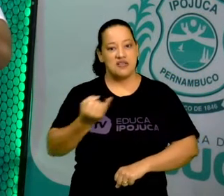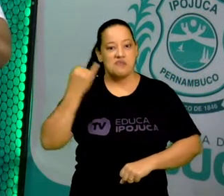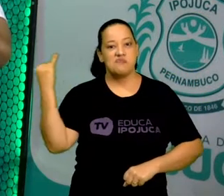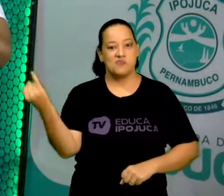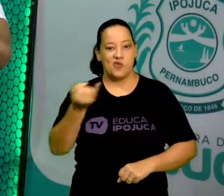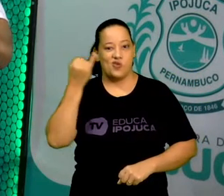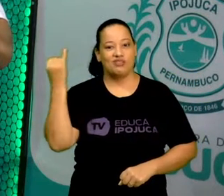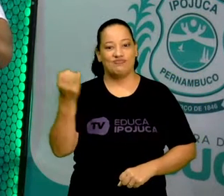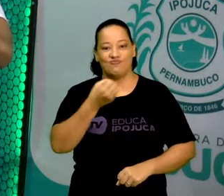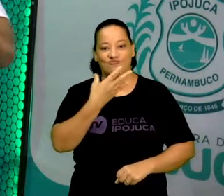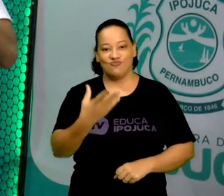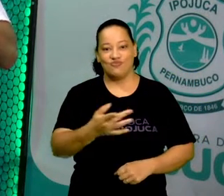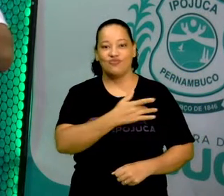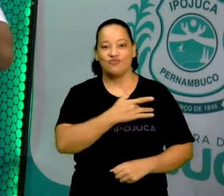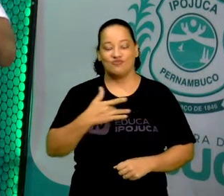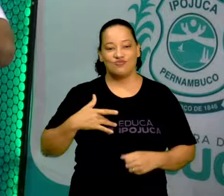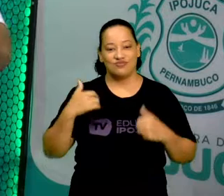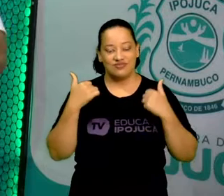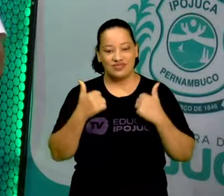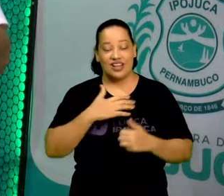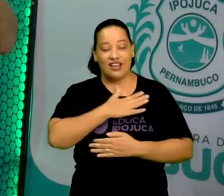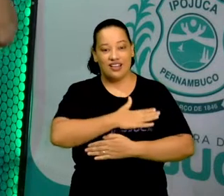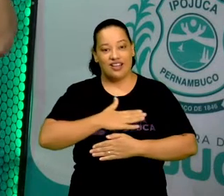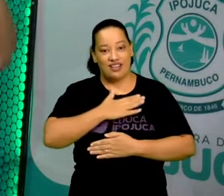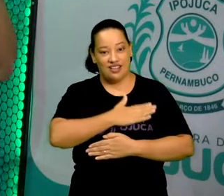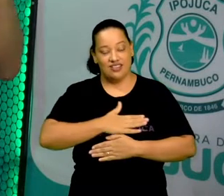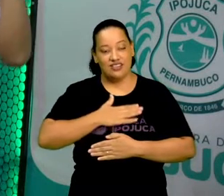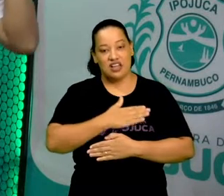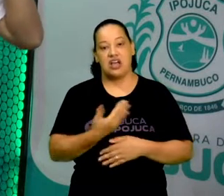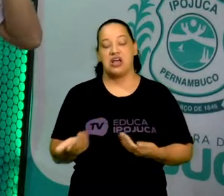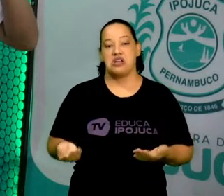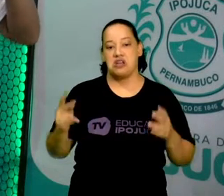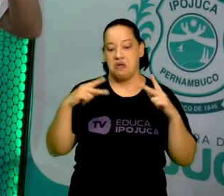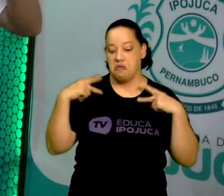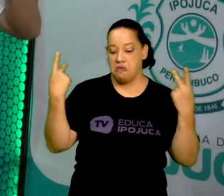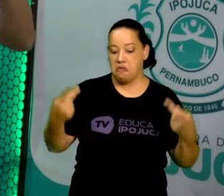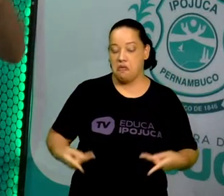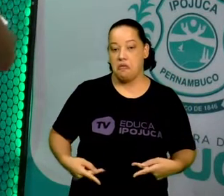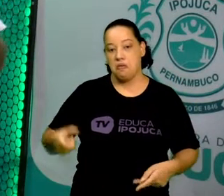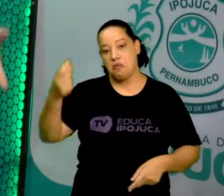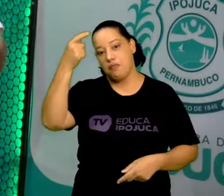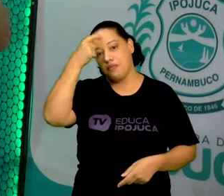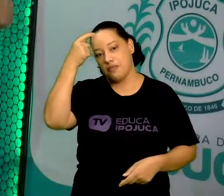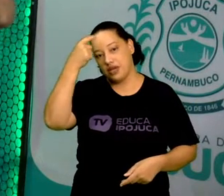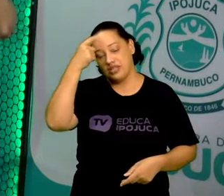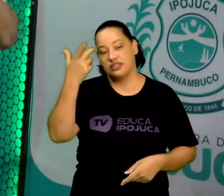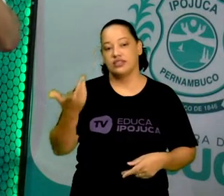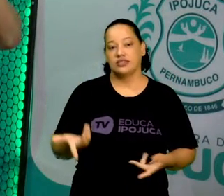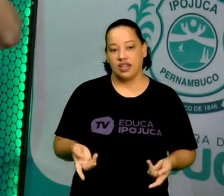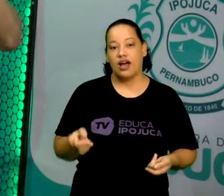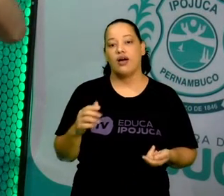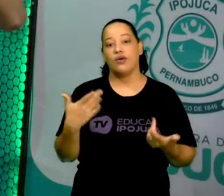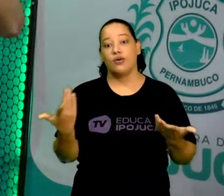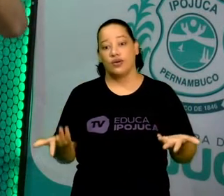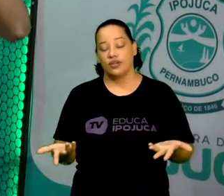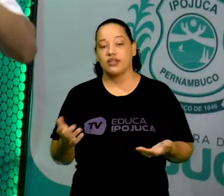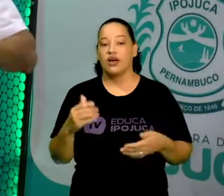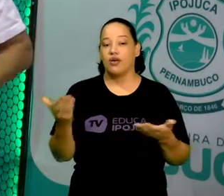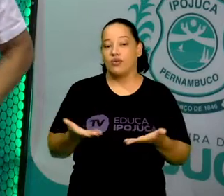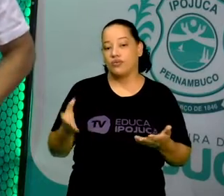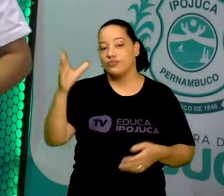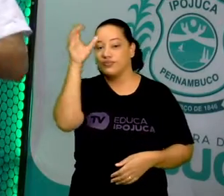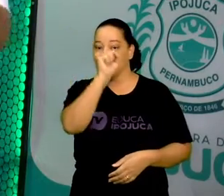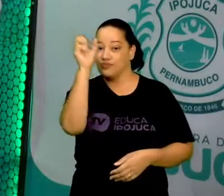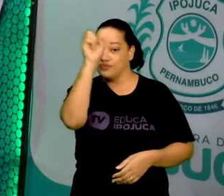para o nosso bem-estar para nossa saúde tanto física mental do nosso corpo o para isso nós vamos